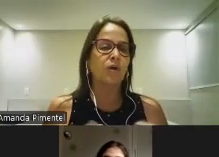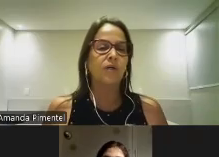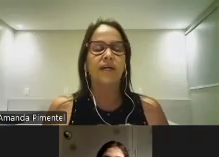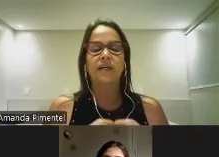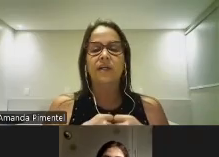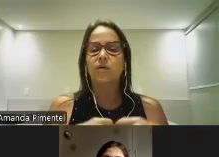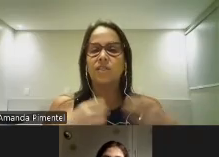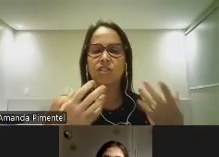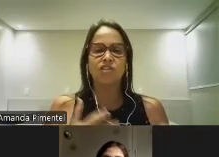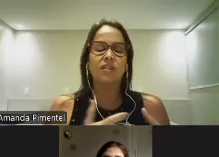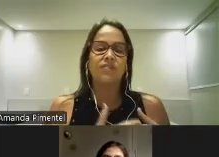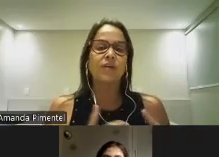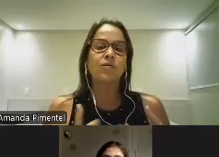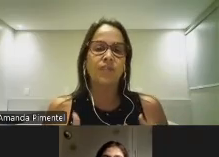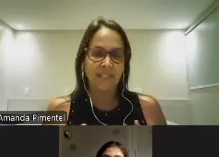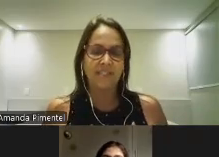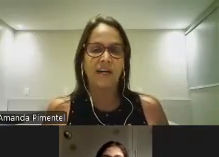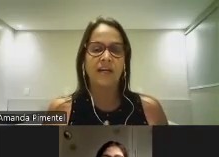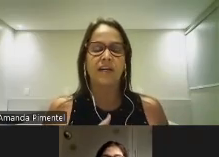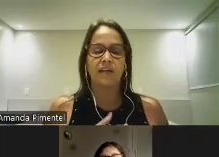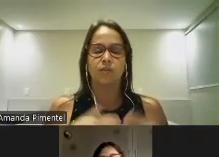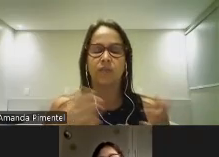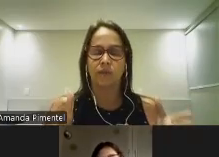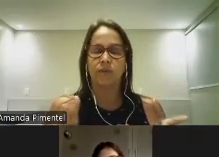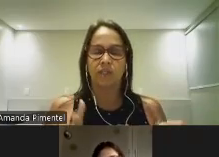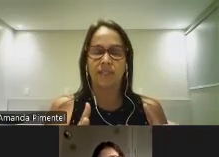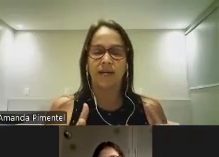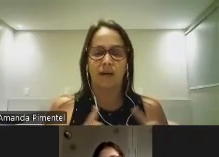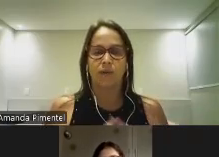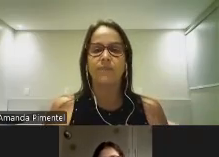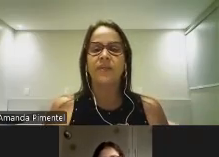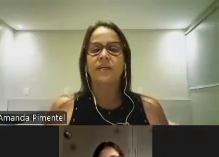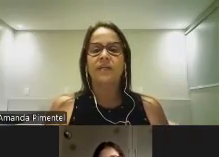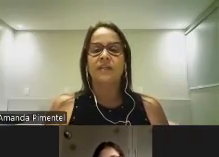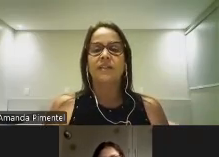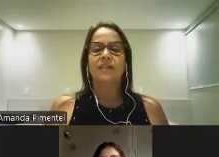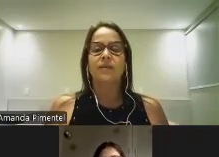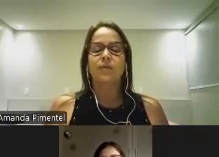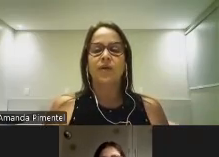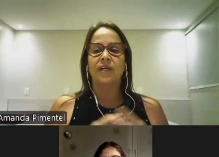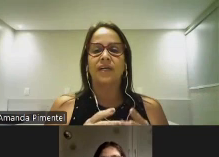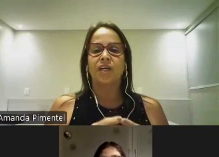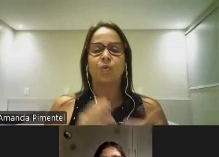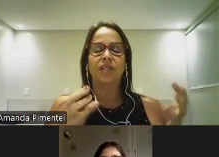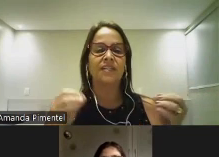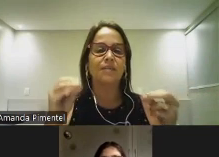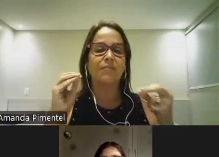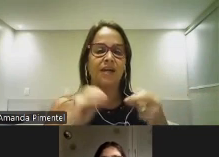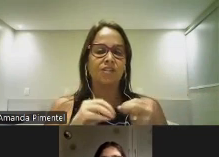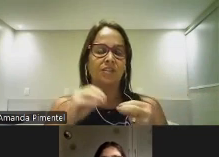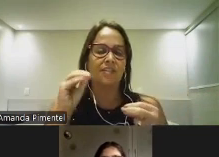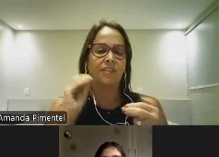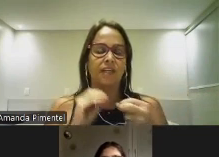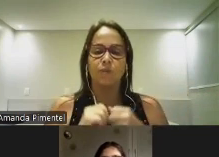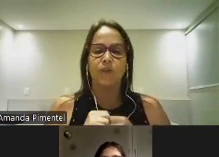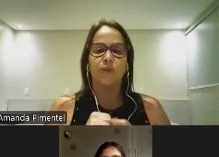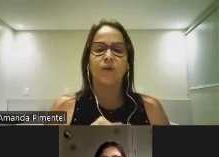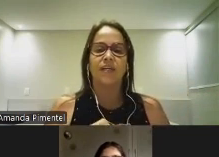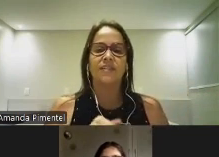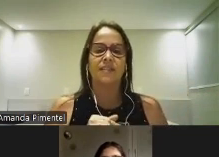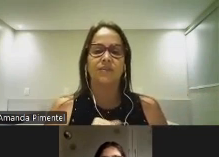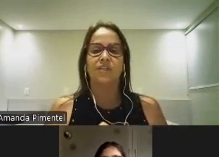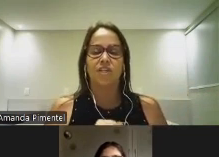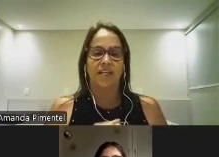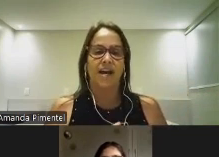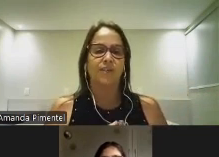consolidação de memória, coisas que a gente vai conversar no decorrer dessa aula. Então, eu botei essa imagem desse